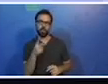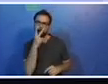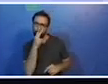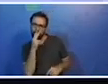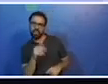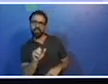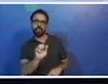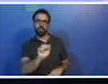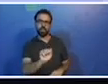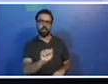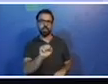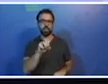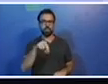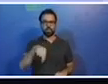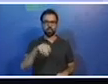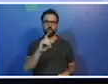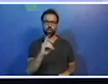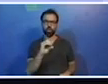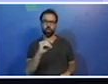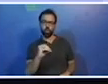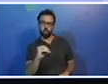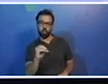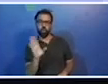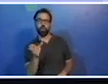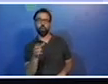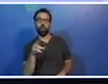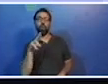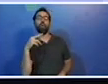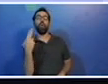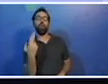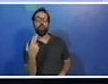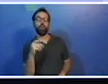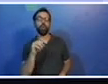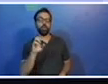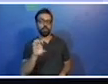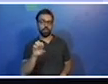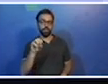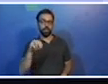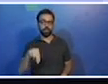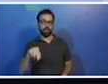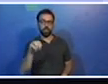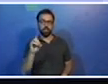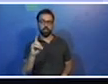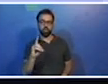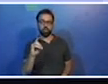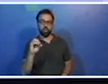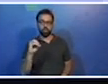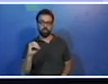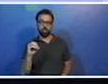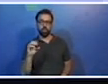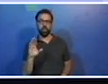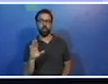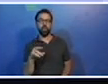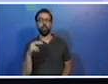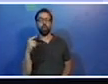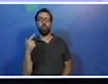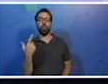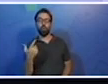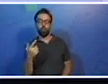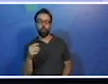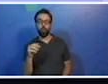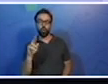ando, endo ou indo, acrescido ao final do verbo. Por exemplo, comer,